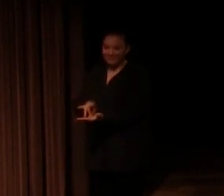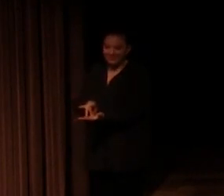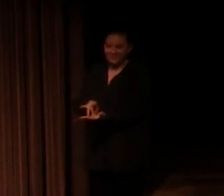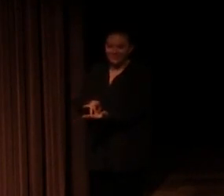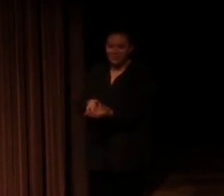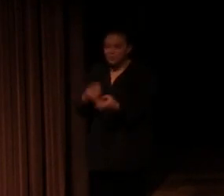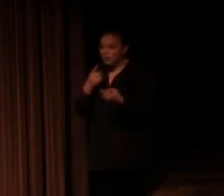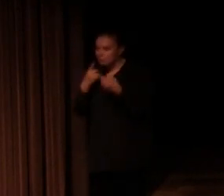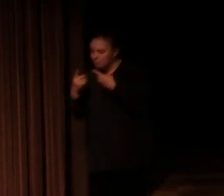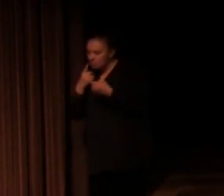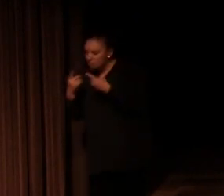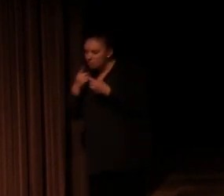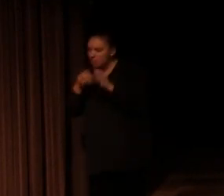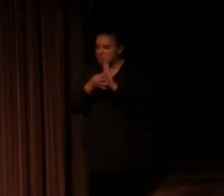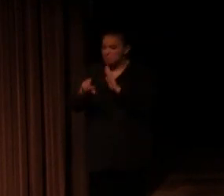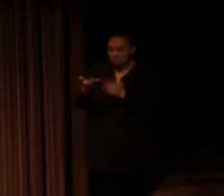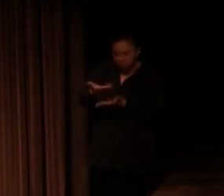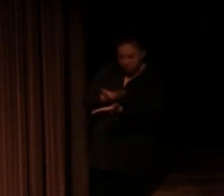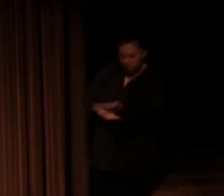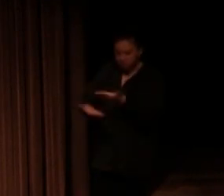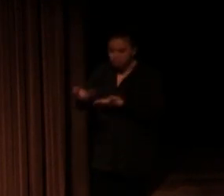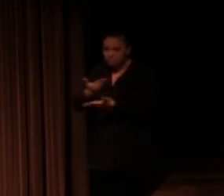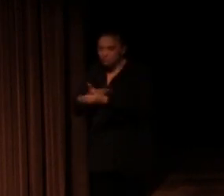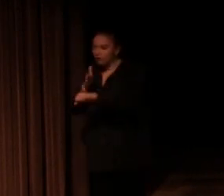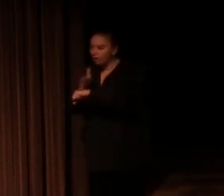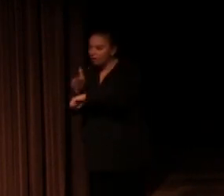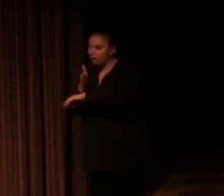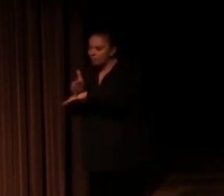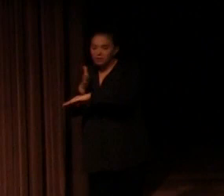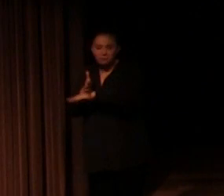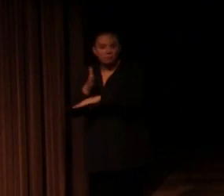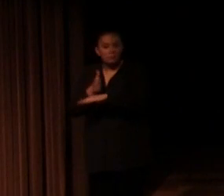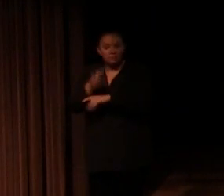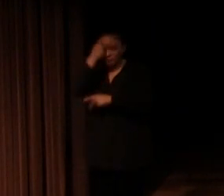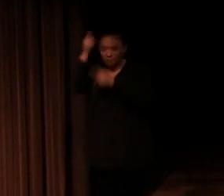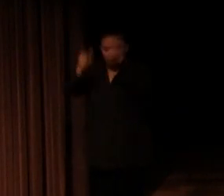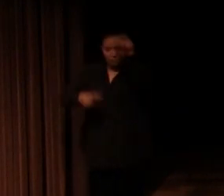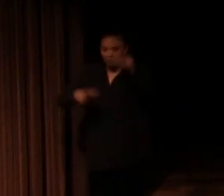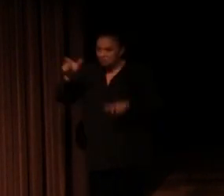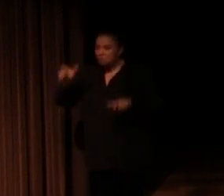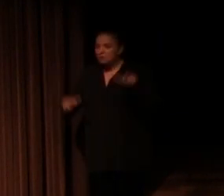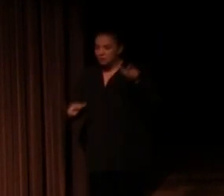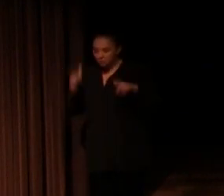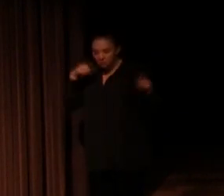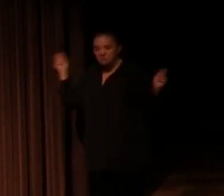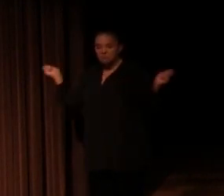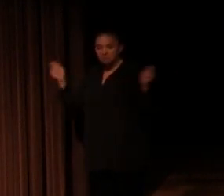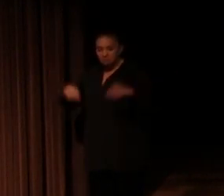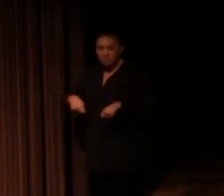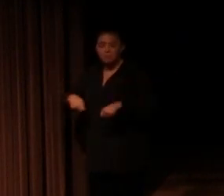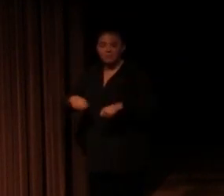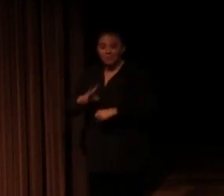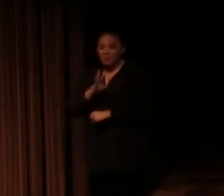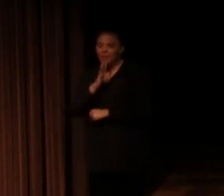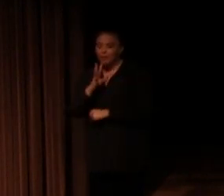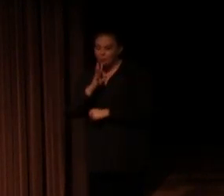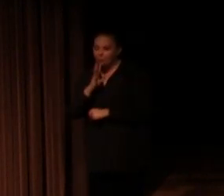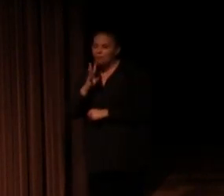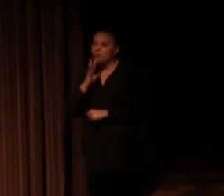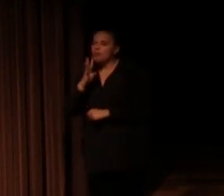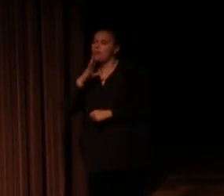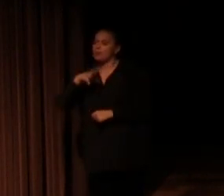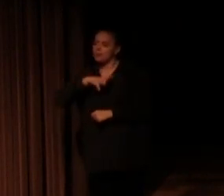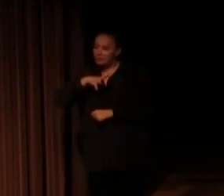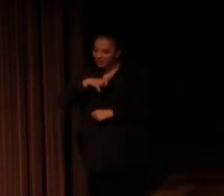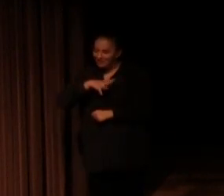diálogo pelo diálogo pela participação não é pela participação de pessoas extremamente competentes que conhecem que conhece a